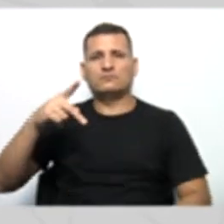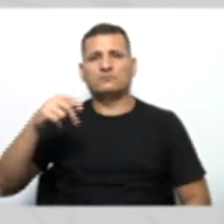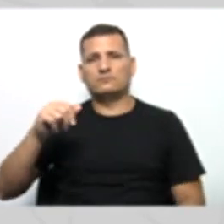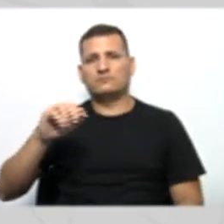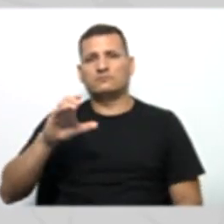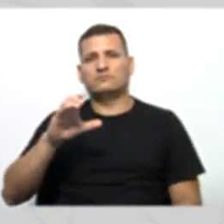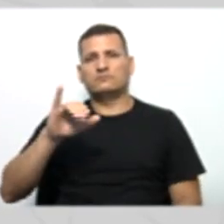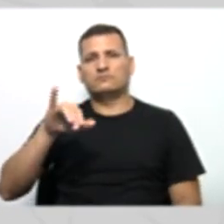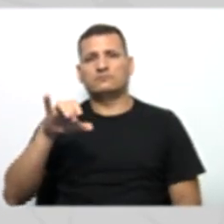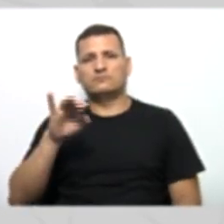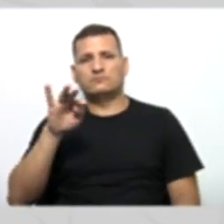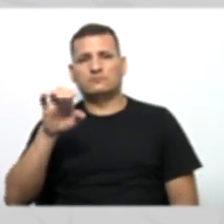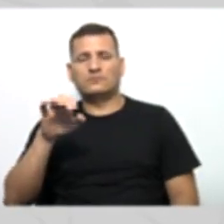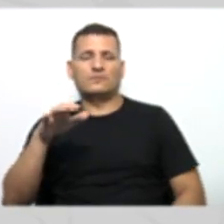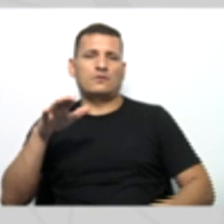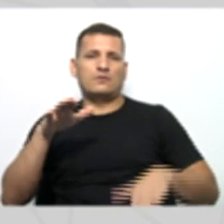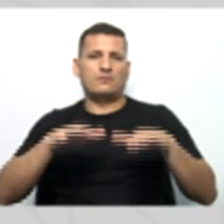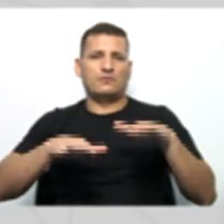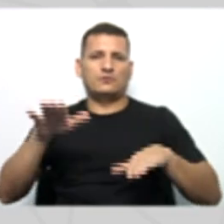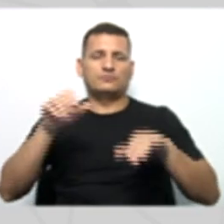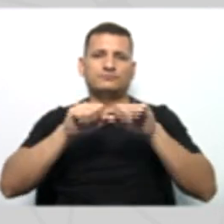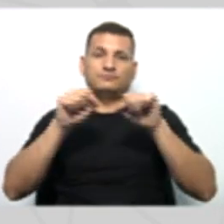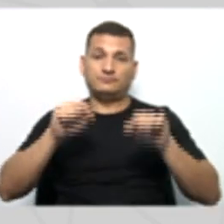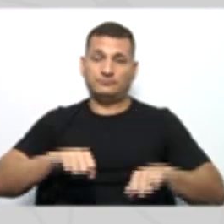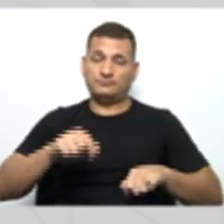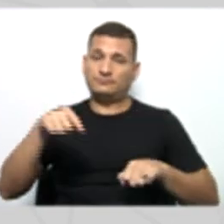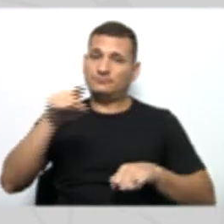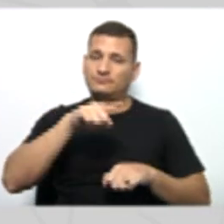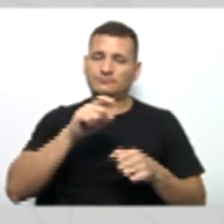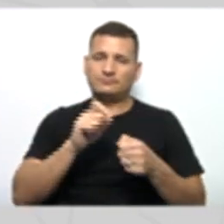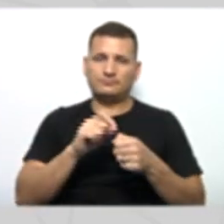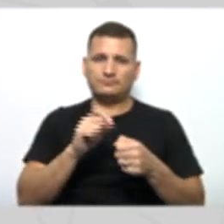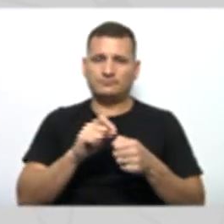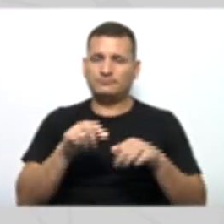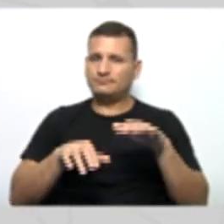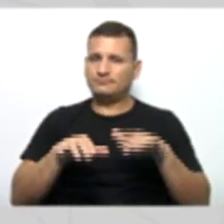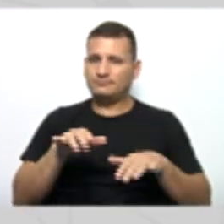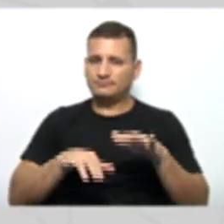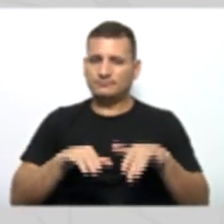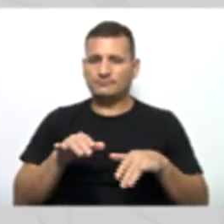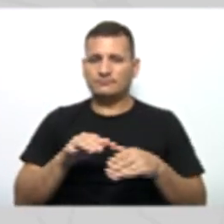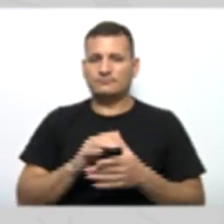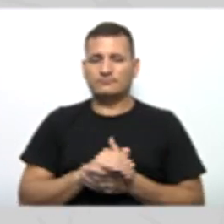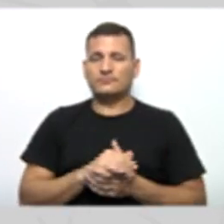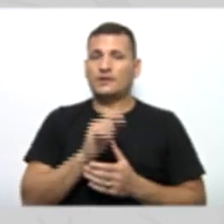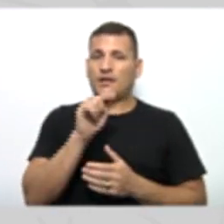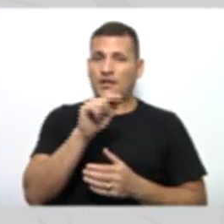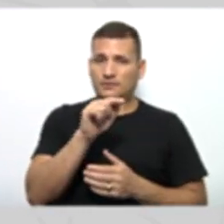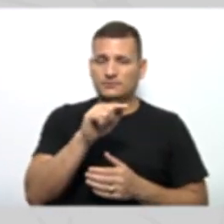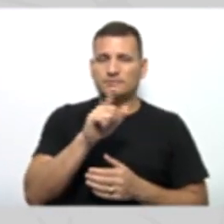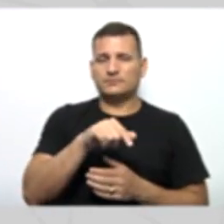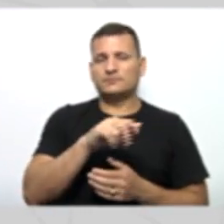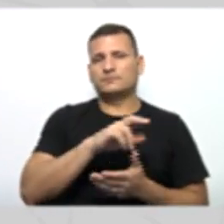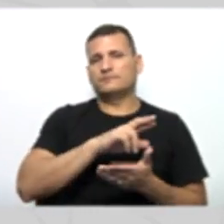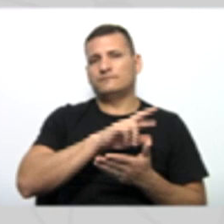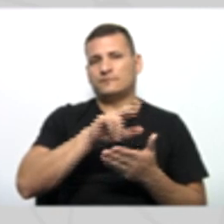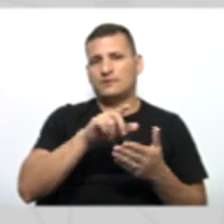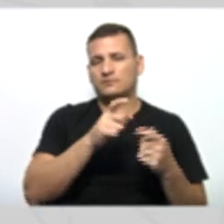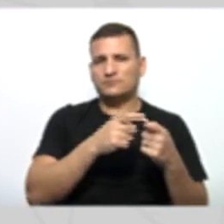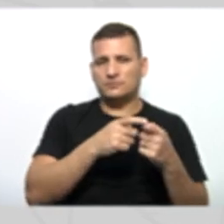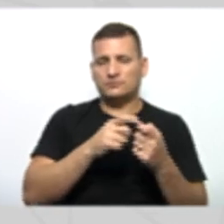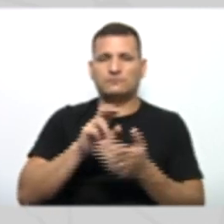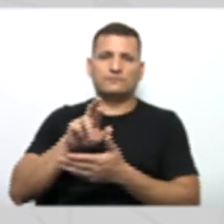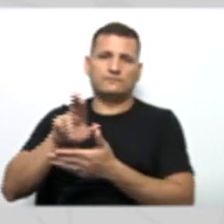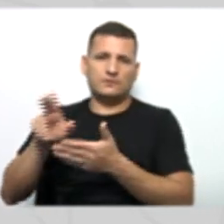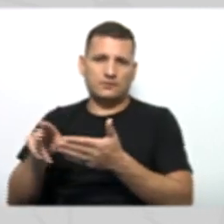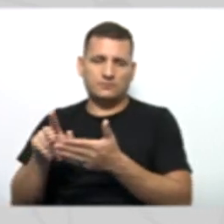pacientes. Isso vai depender do sistema que vocês vão estar desenvolvendo. Nesse caso aí, são vários médicos se relacionam com vários